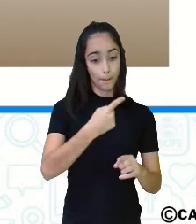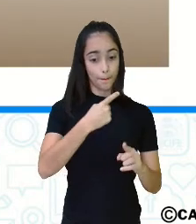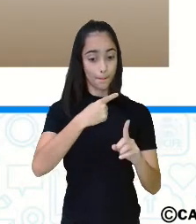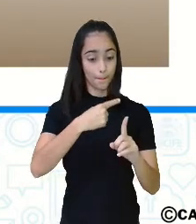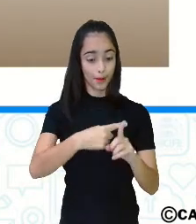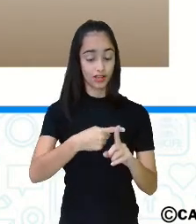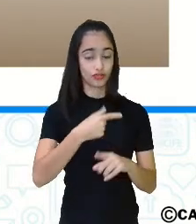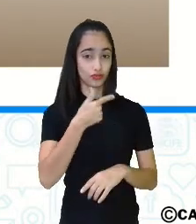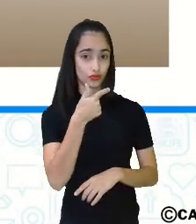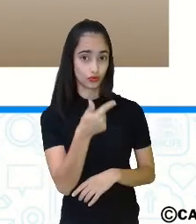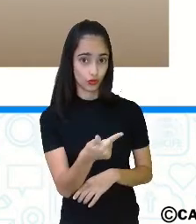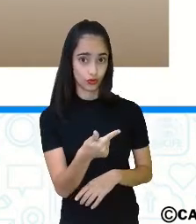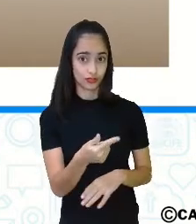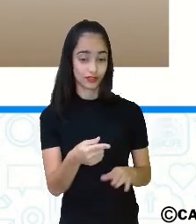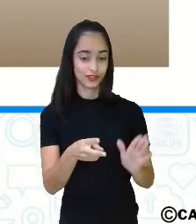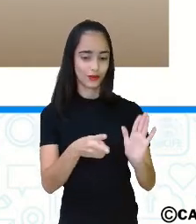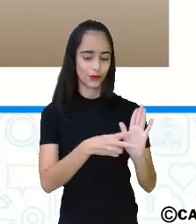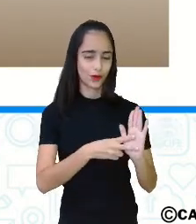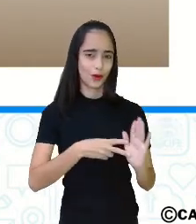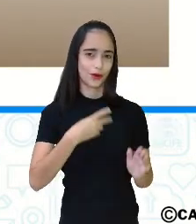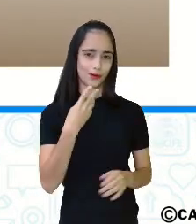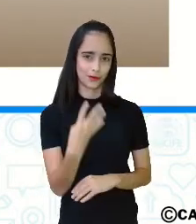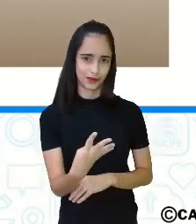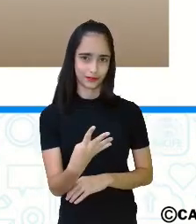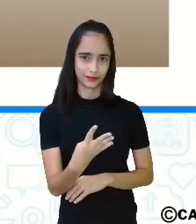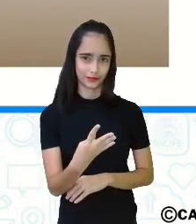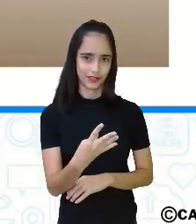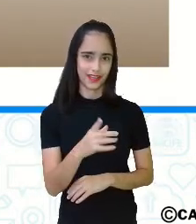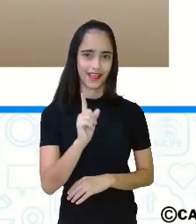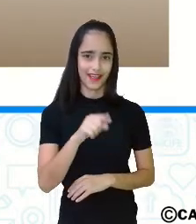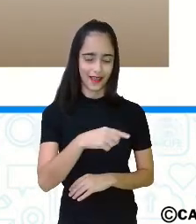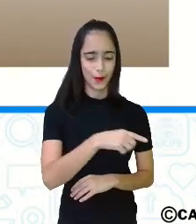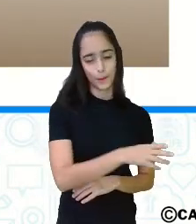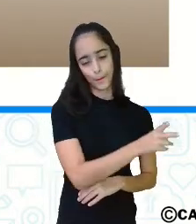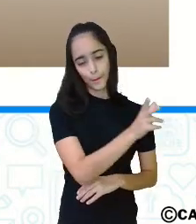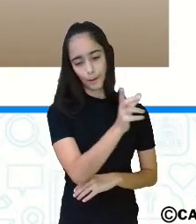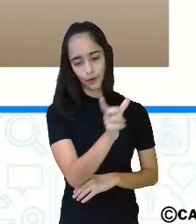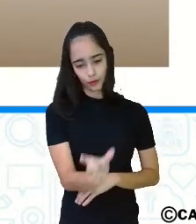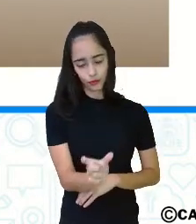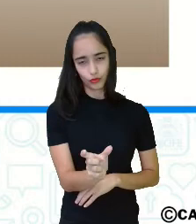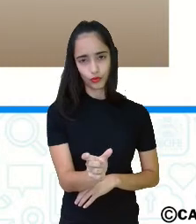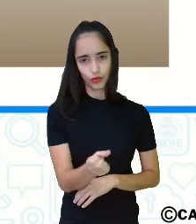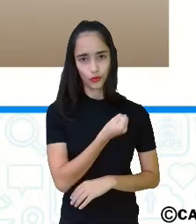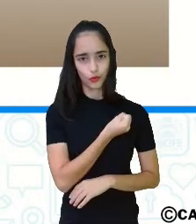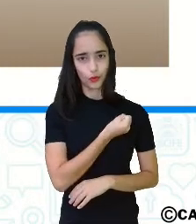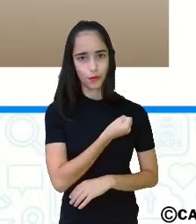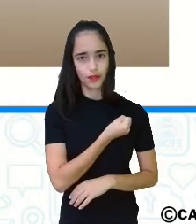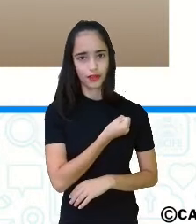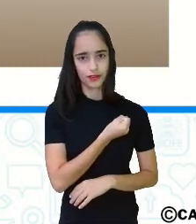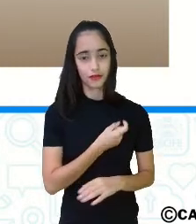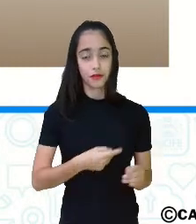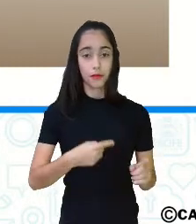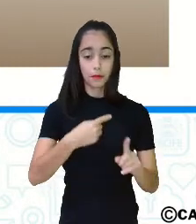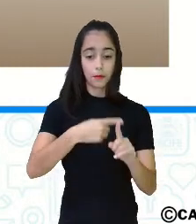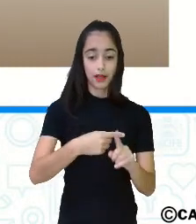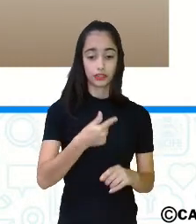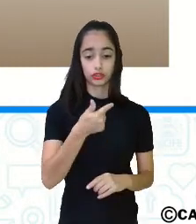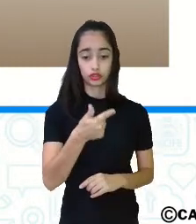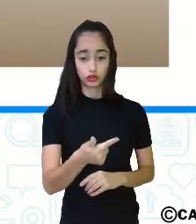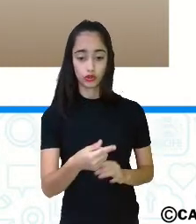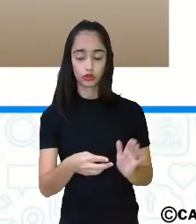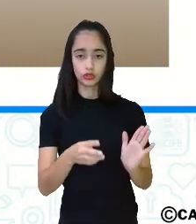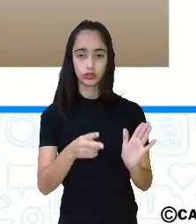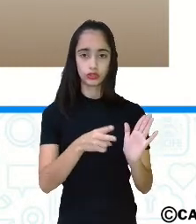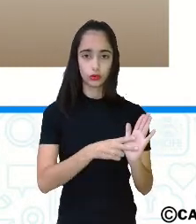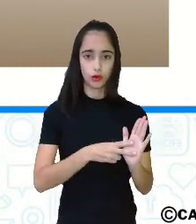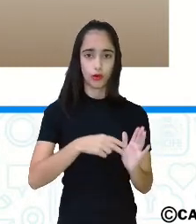mais 2, a gente chega no 4, que é o próximo elemento da sequência numérica. Mais 2, a gente vai chegar